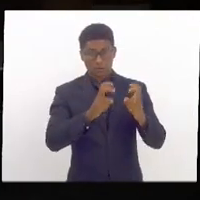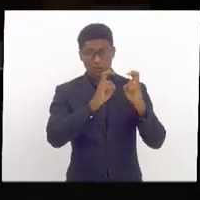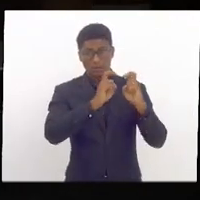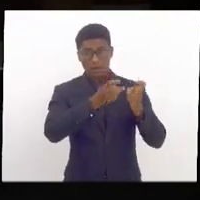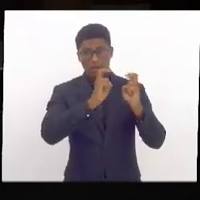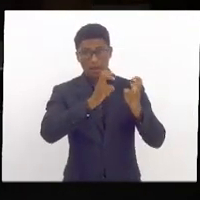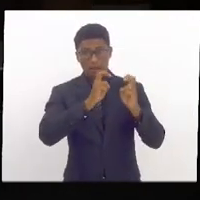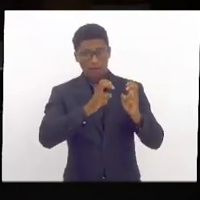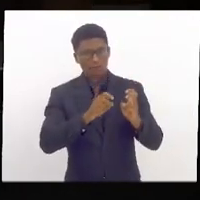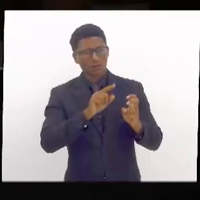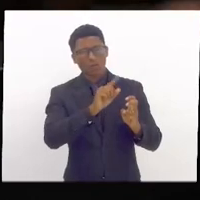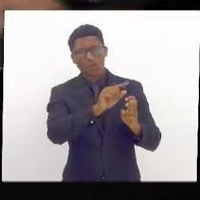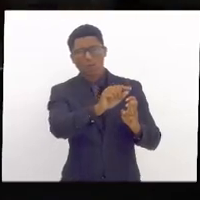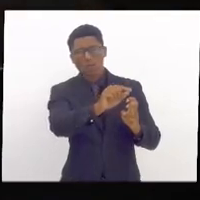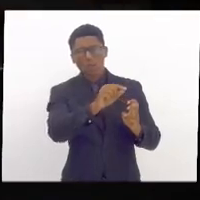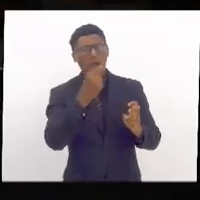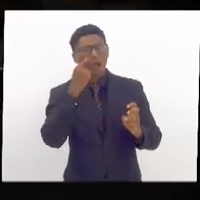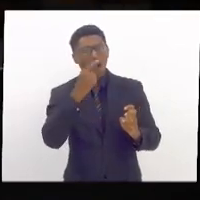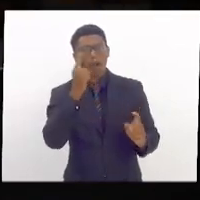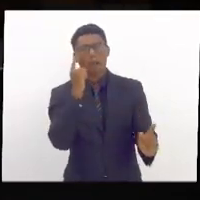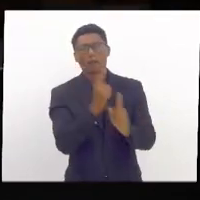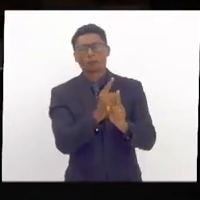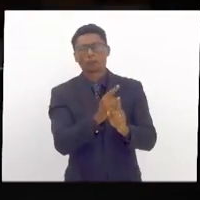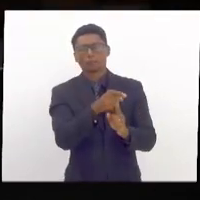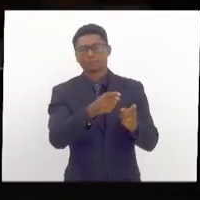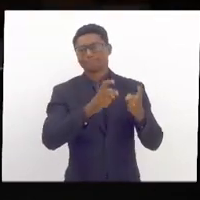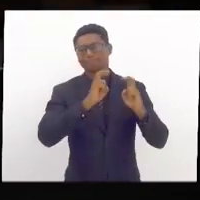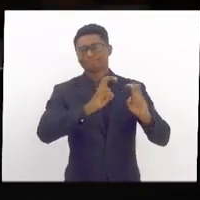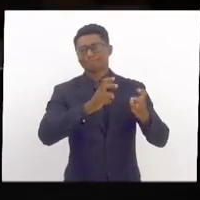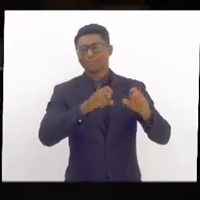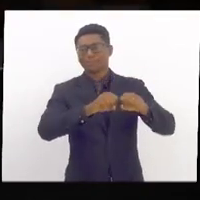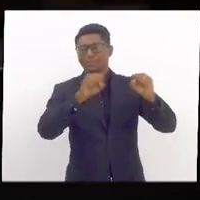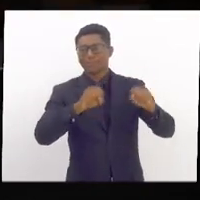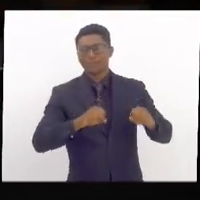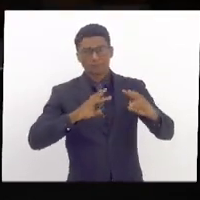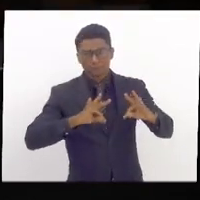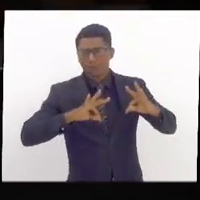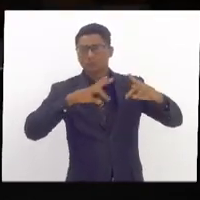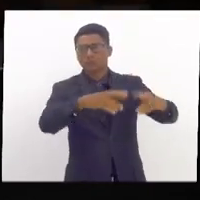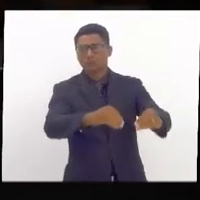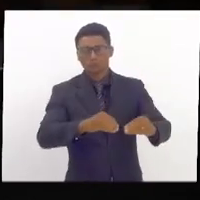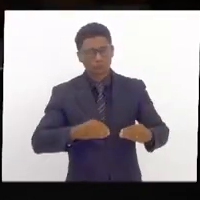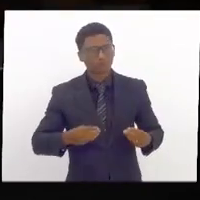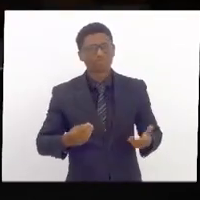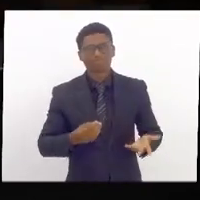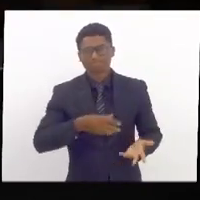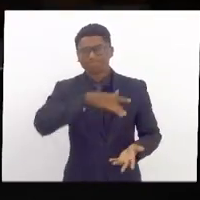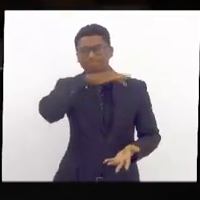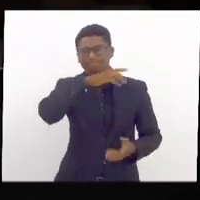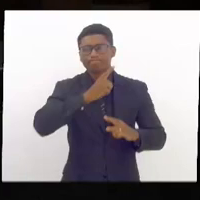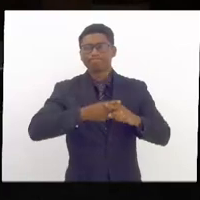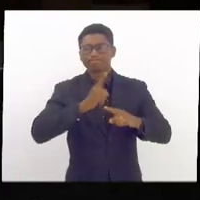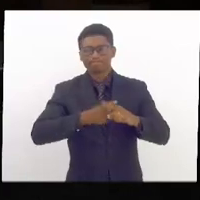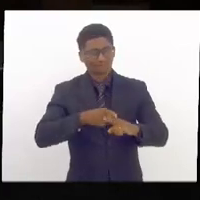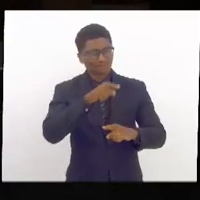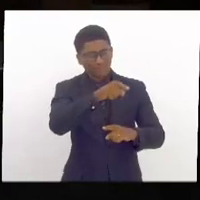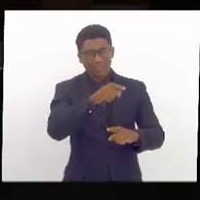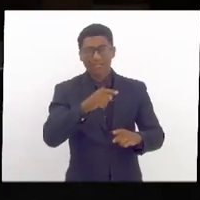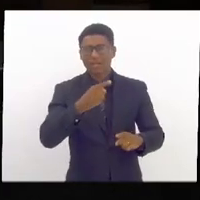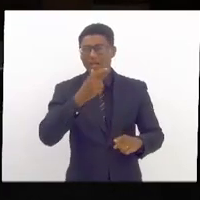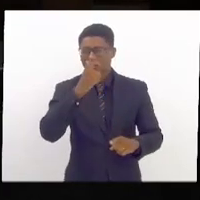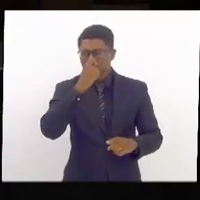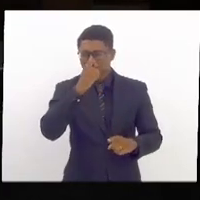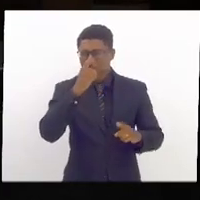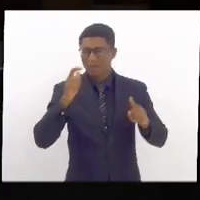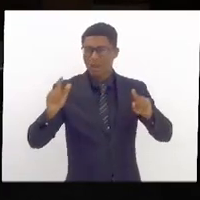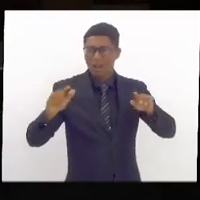loco a deficiência do sistema como um todo. Não só na superlotação, como também nos horários, né, em que